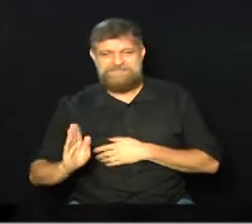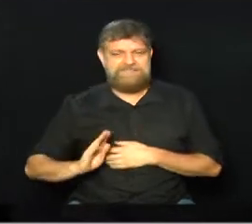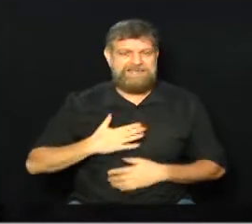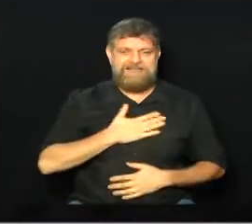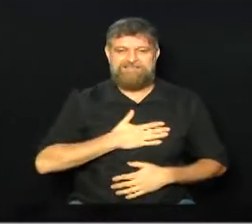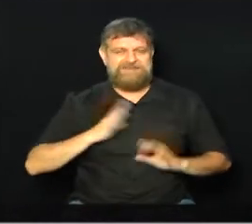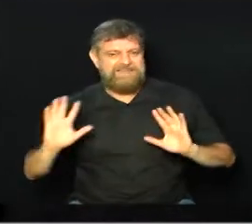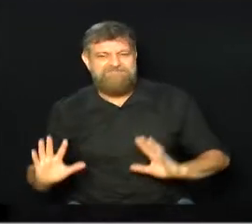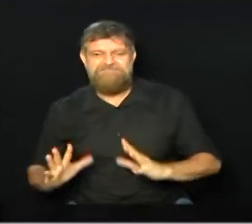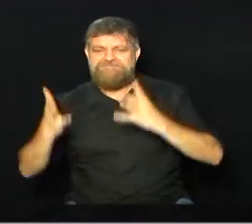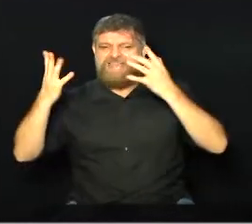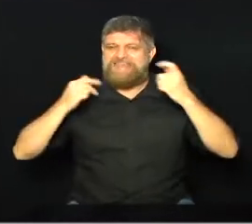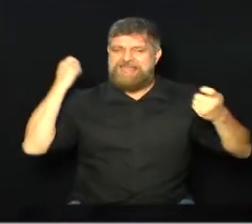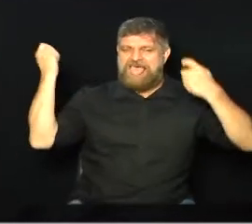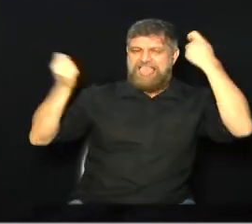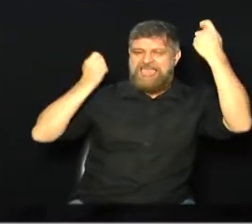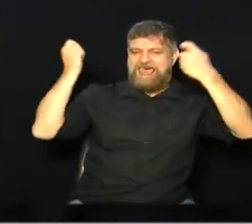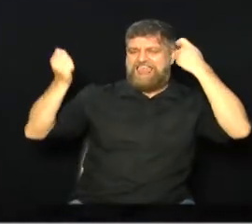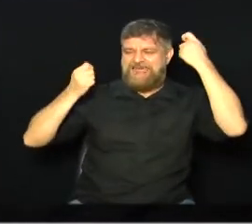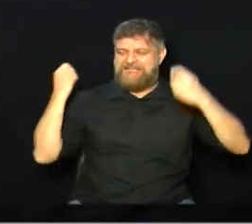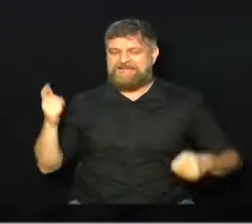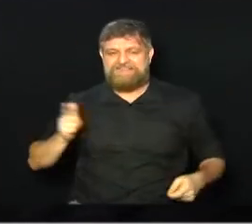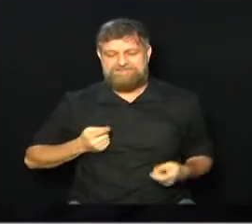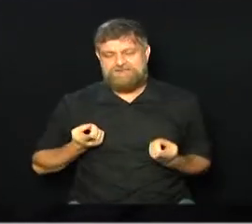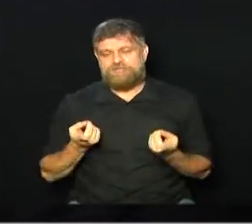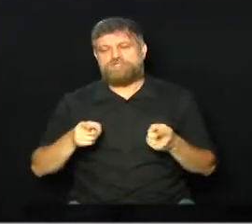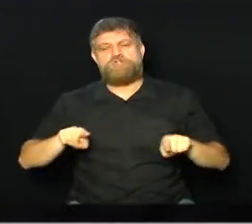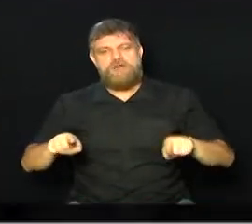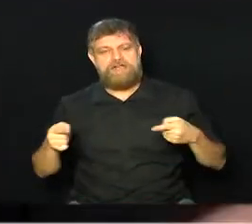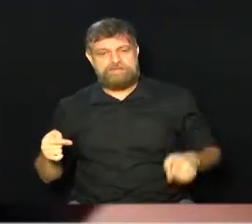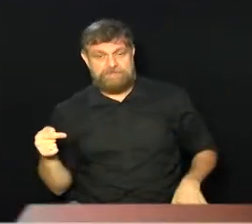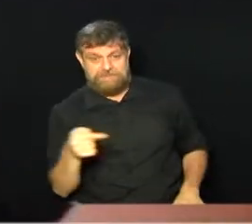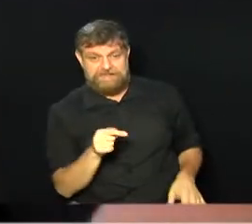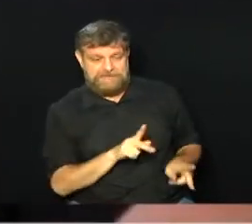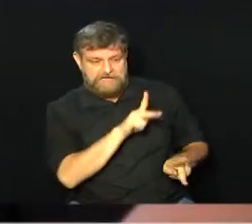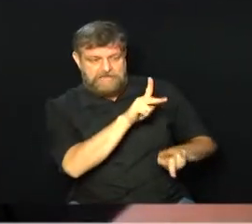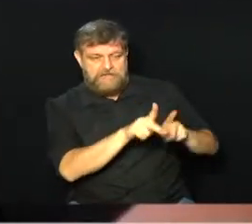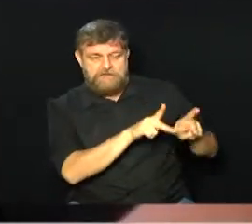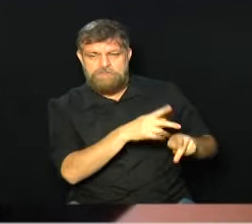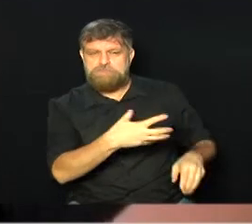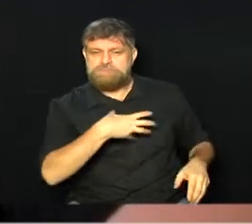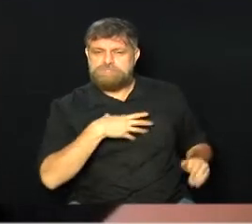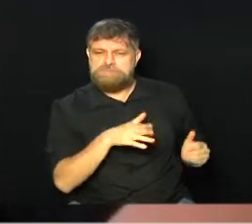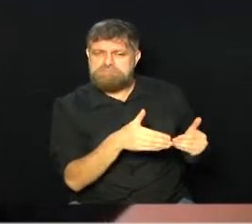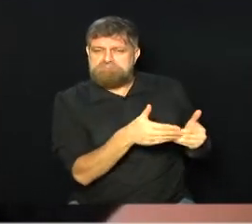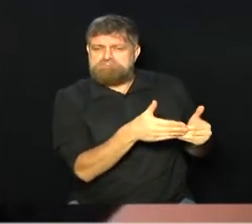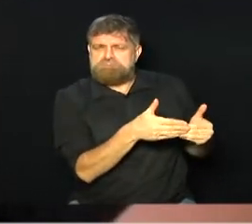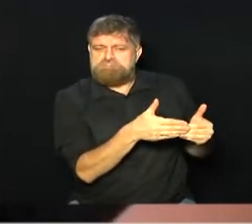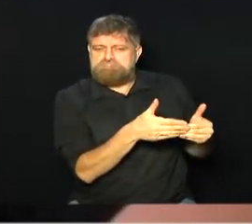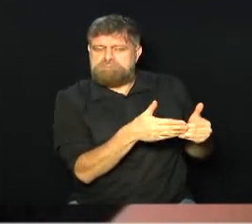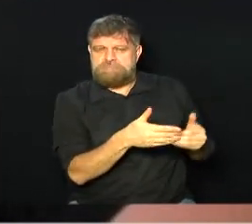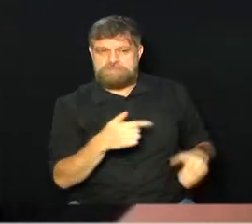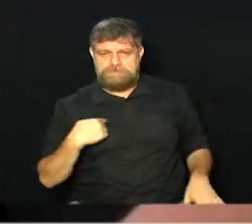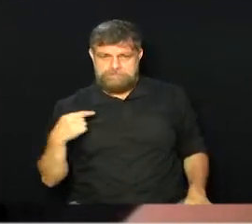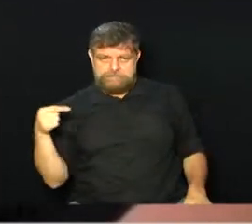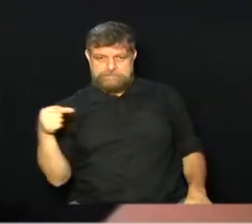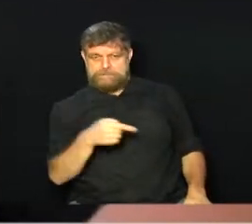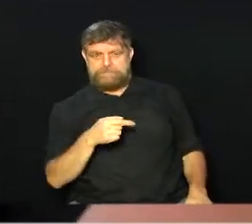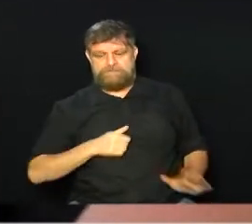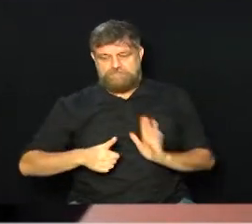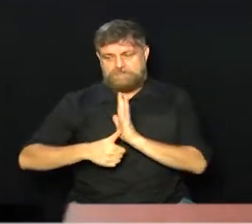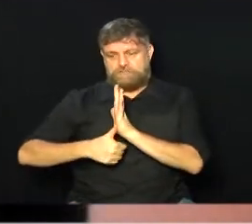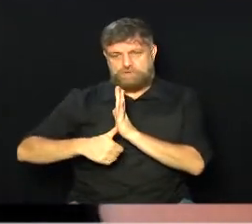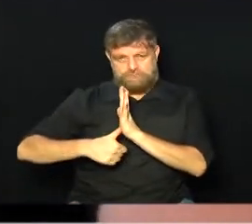né? De fazer um churrasquinho. Então, eles são mais fechados, mas os maiores perrengues eles eram dentro do clube,